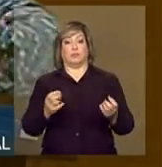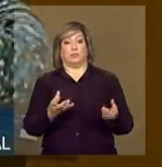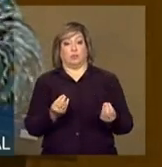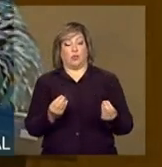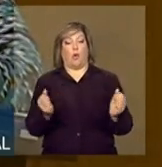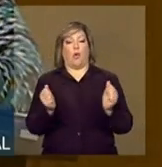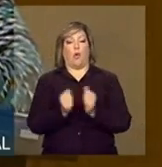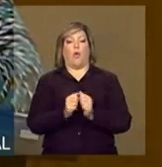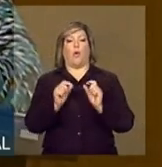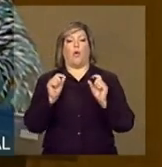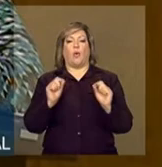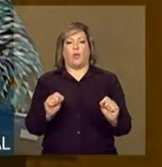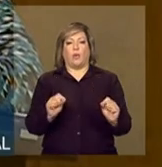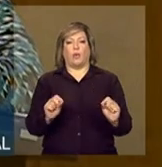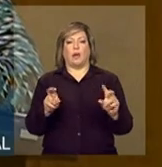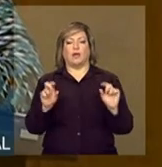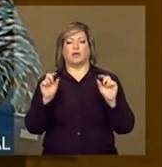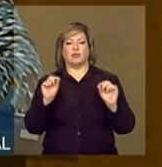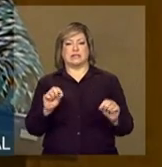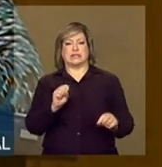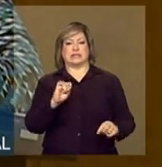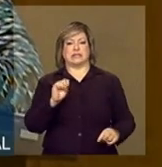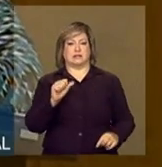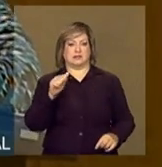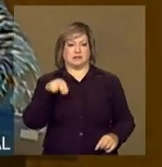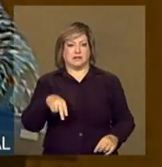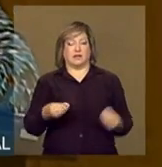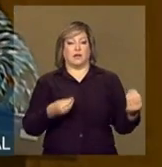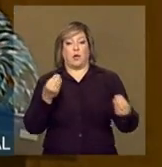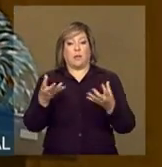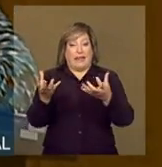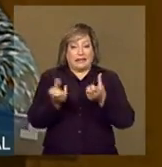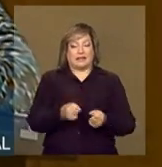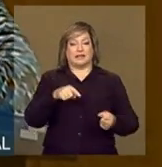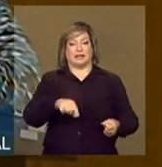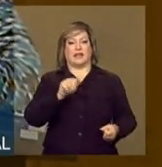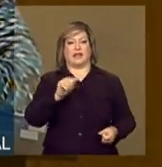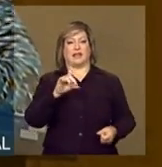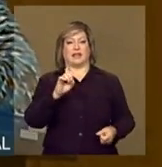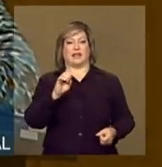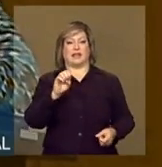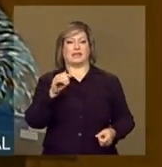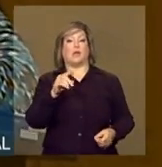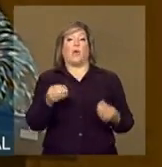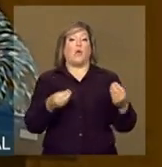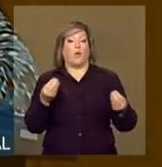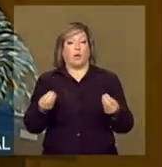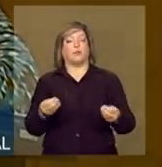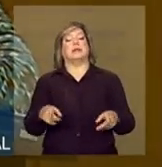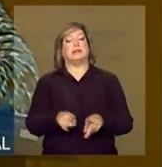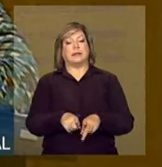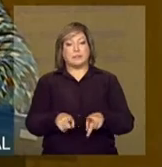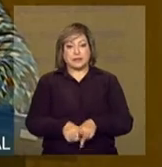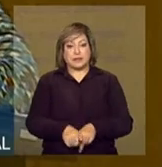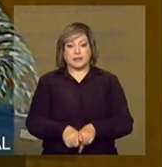questões de adesão ao CISAM, se falou muito disso, se preocupou muito com essa questão, e, por fim, que foi